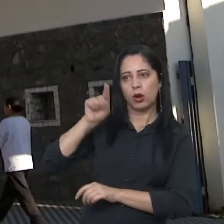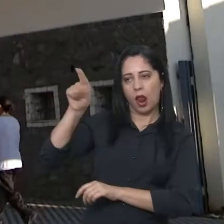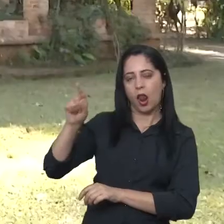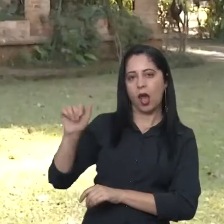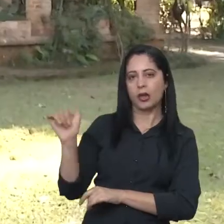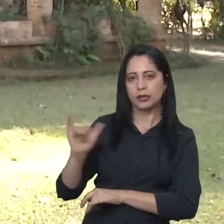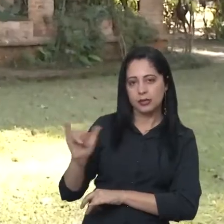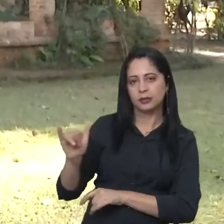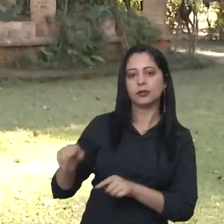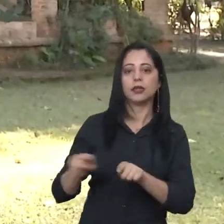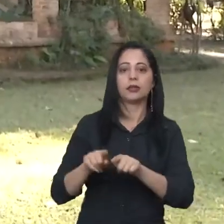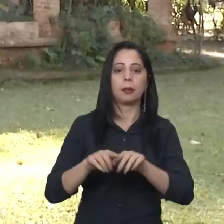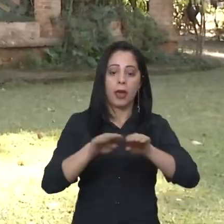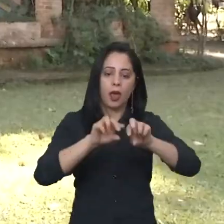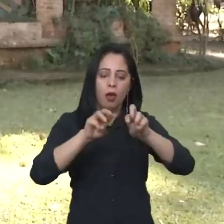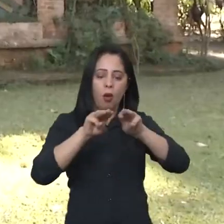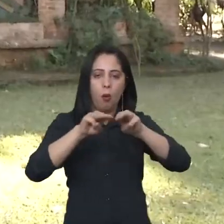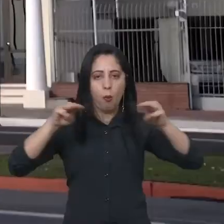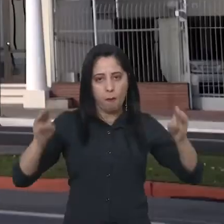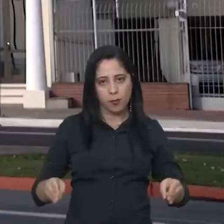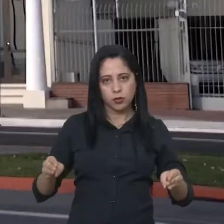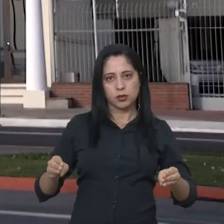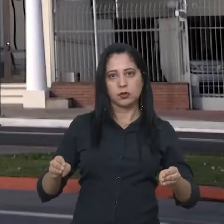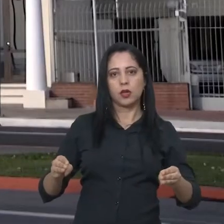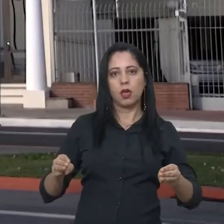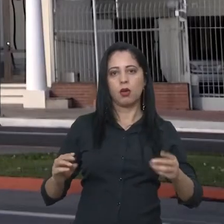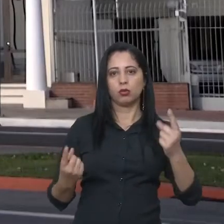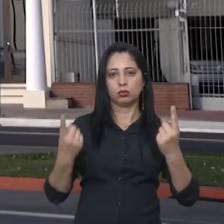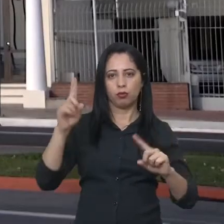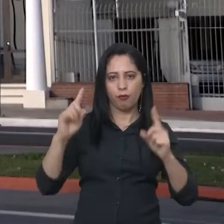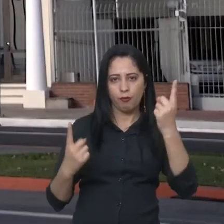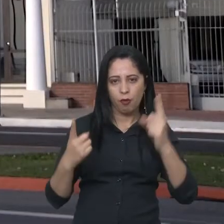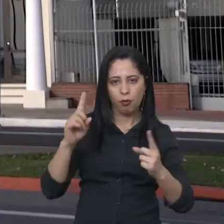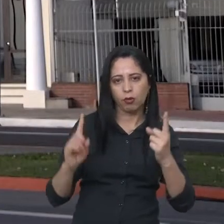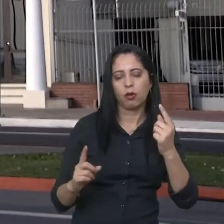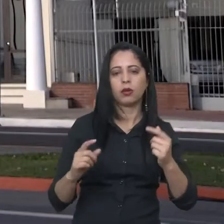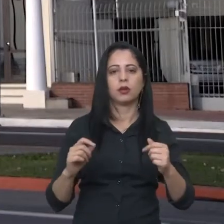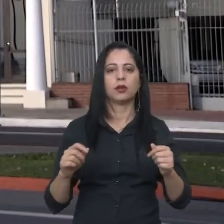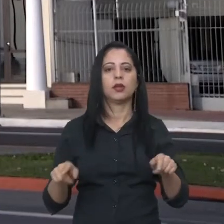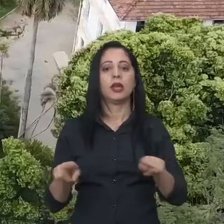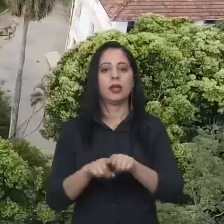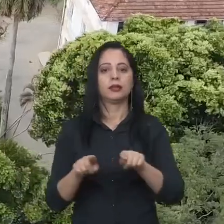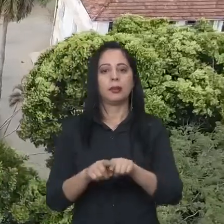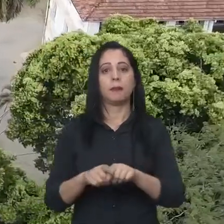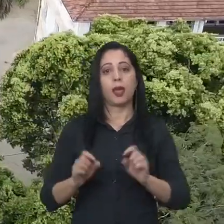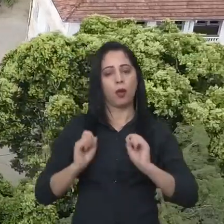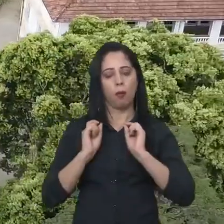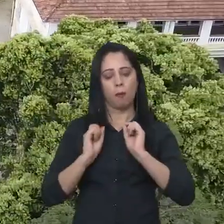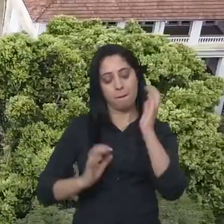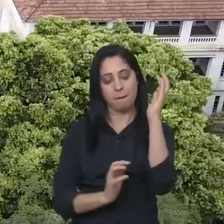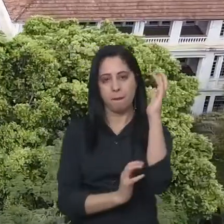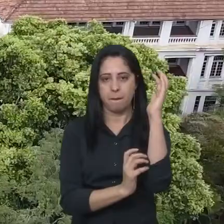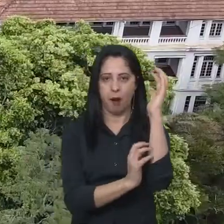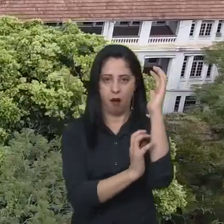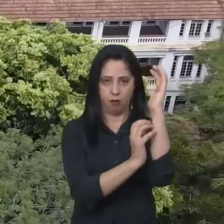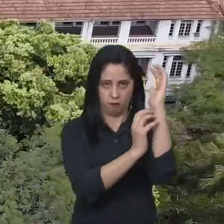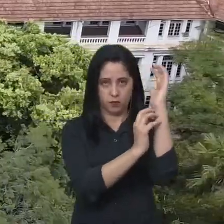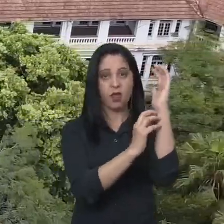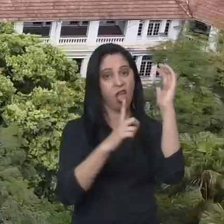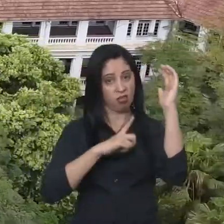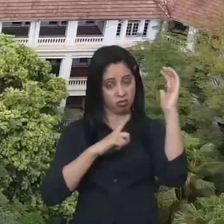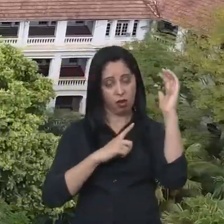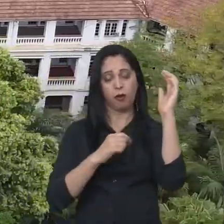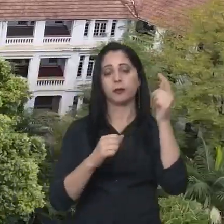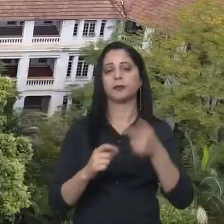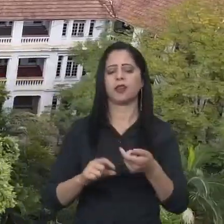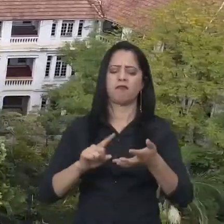Santana, o Museu do Folclore, o Cine Teatro Benedito Alves da Silva, o Parque Vicente Aranha, que será palco da